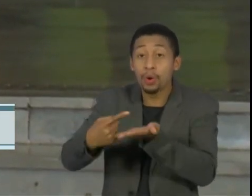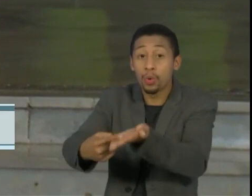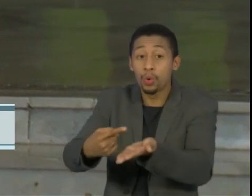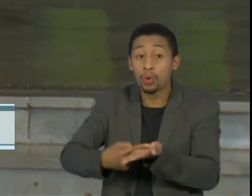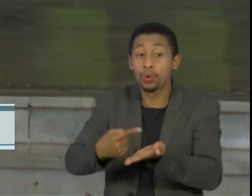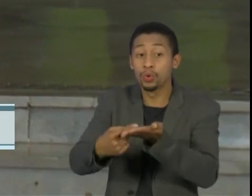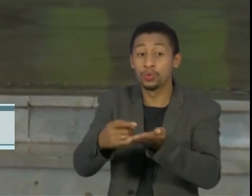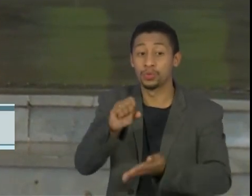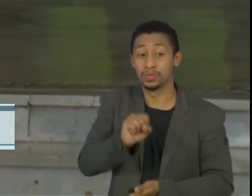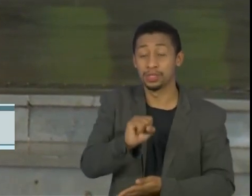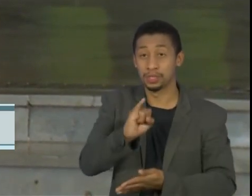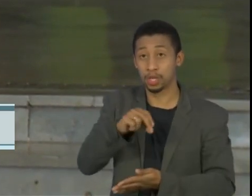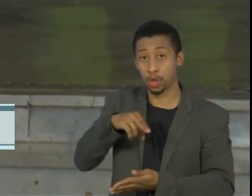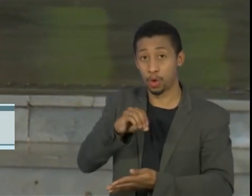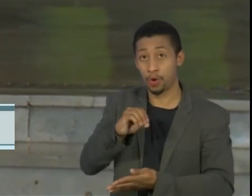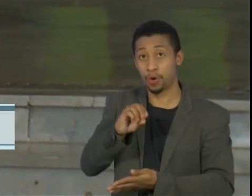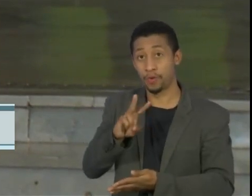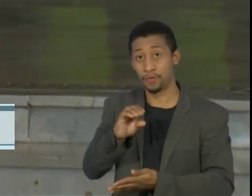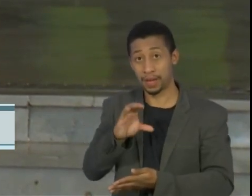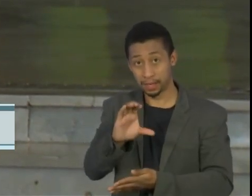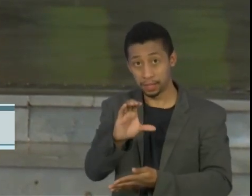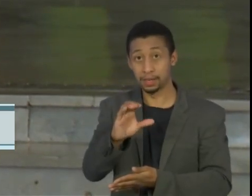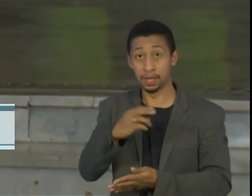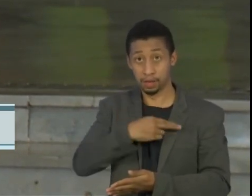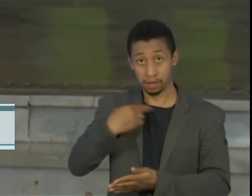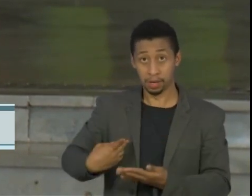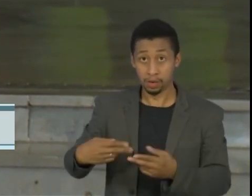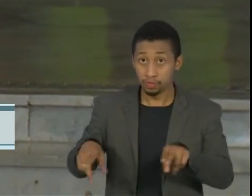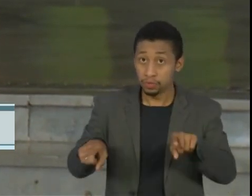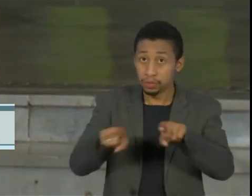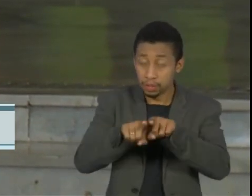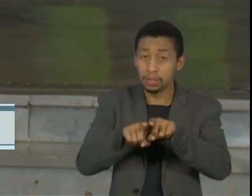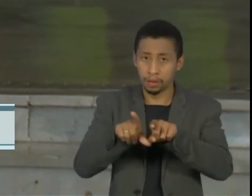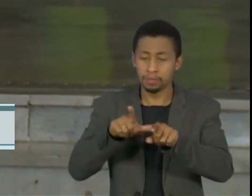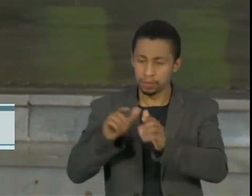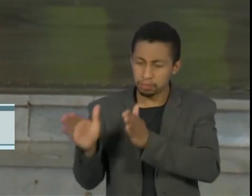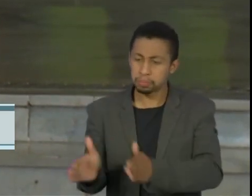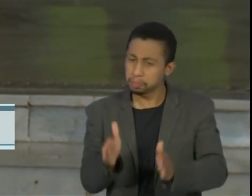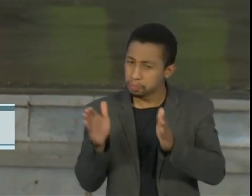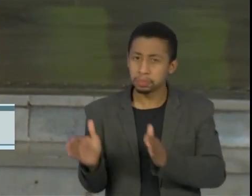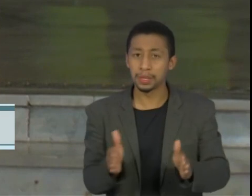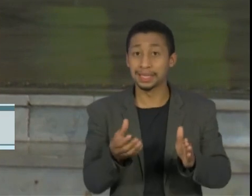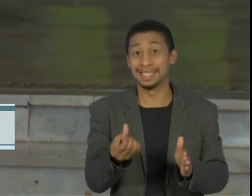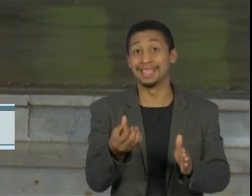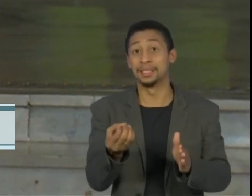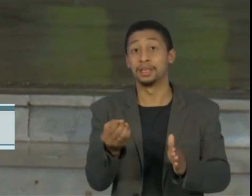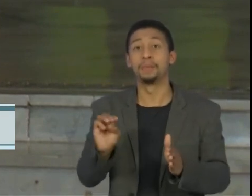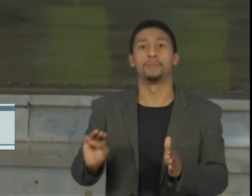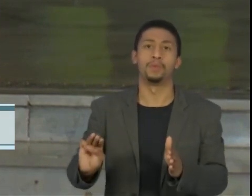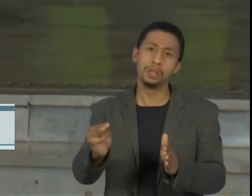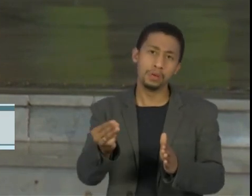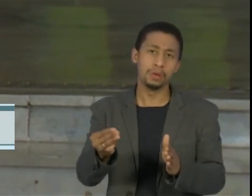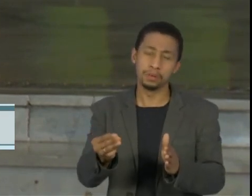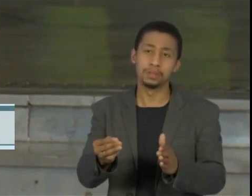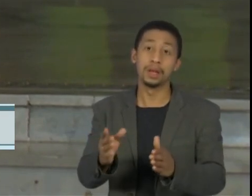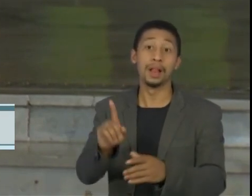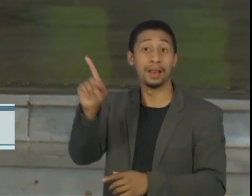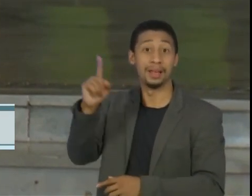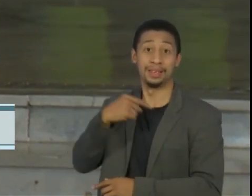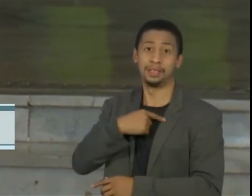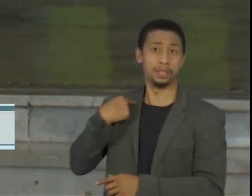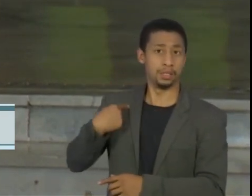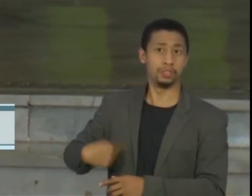A partir de setembro, a Sinovac terá já uma grande quantidade de vacinas disponíveis. Lógico, não vamos usar essa